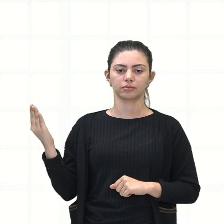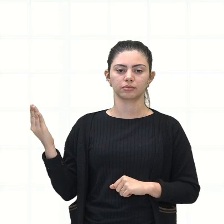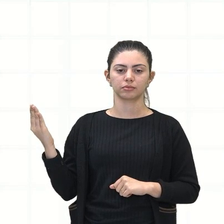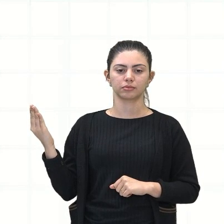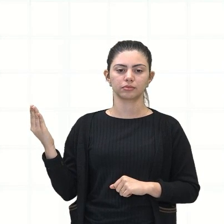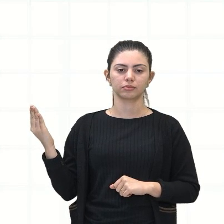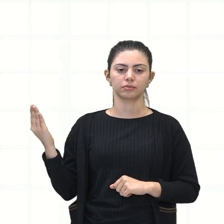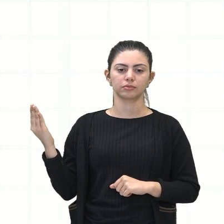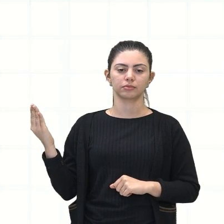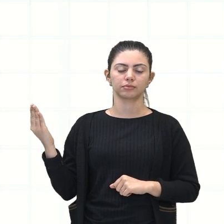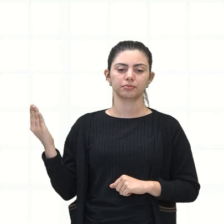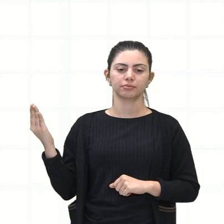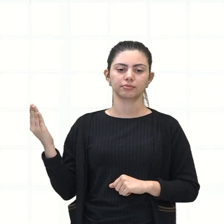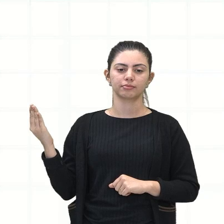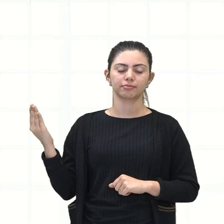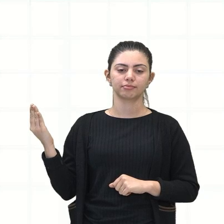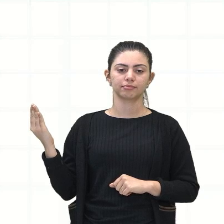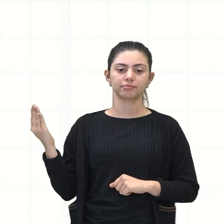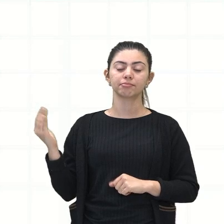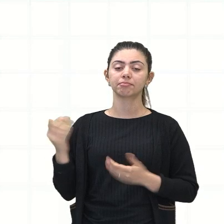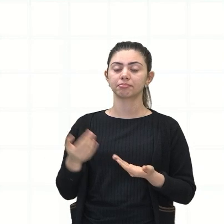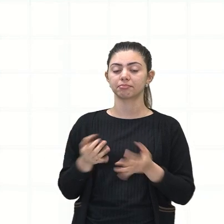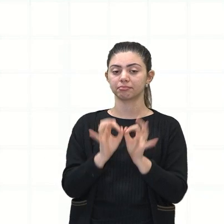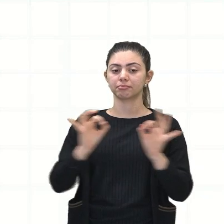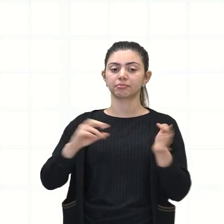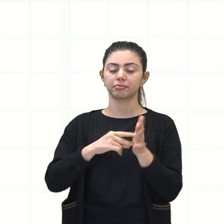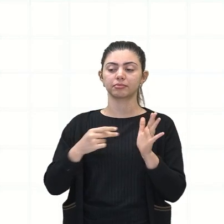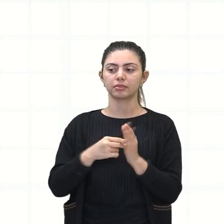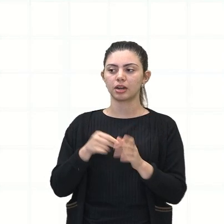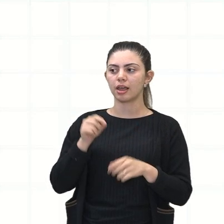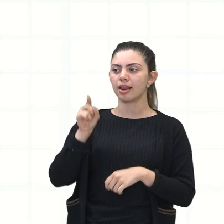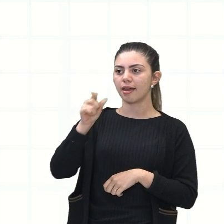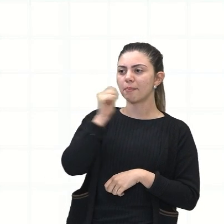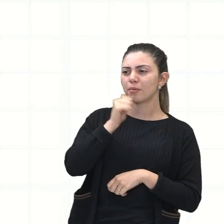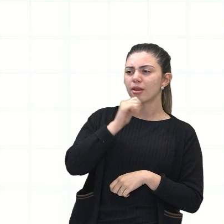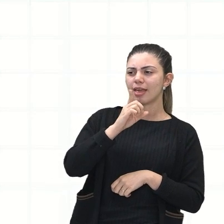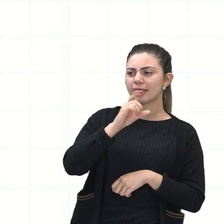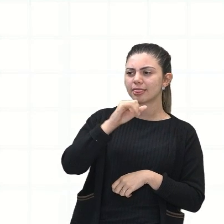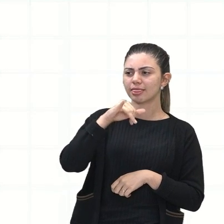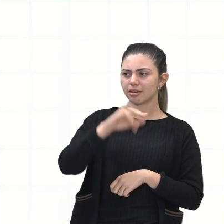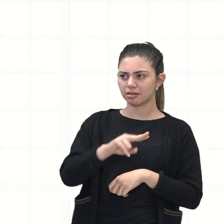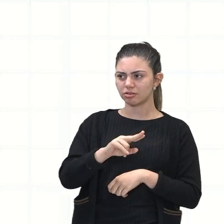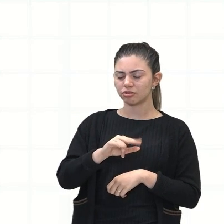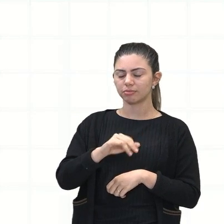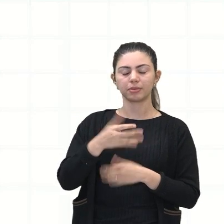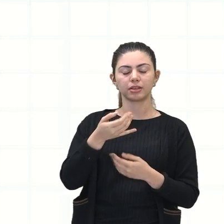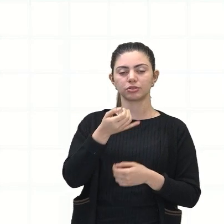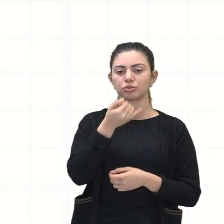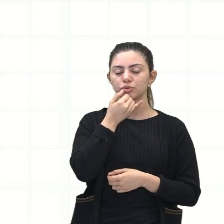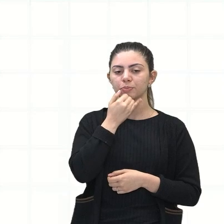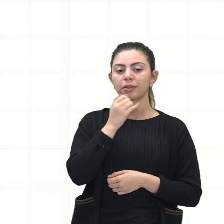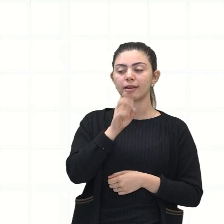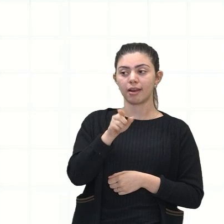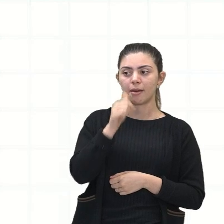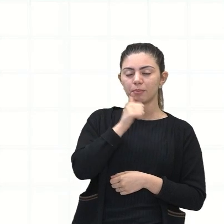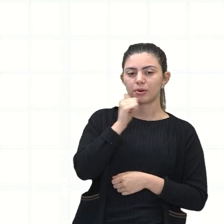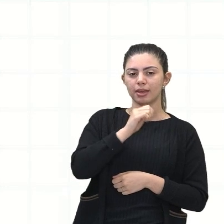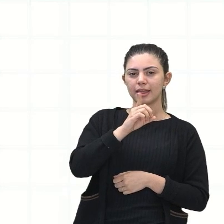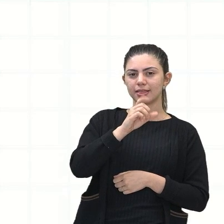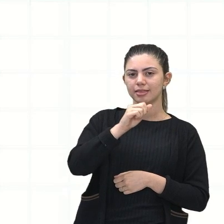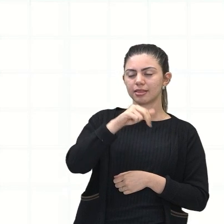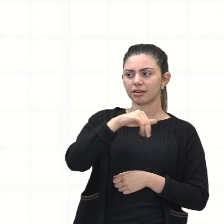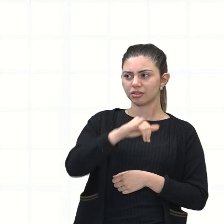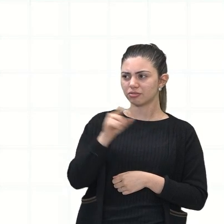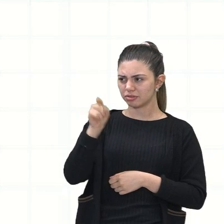Danny today? Você viu a Dani hoje? Está marcando aqui o momento, né, em que algo aconteceu.